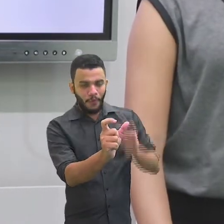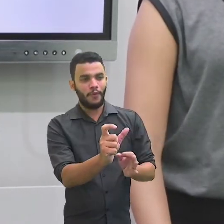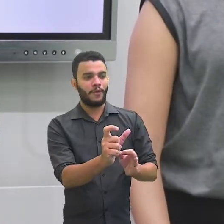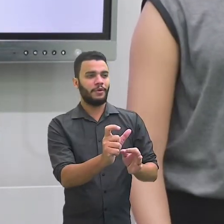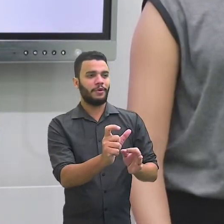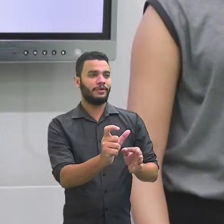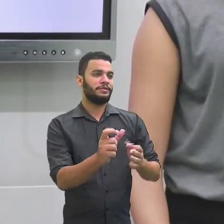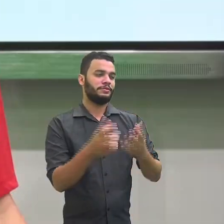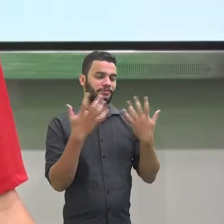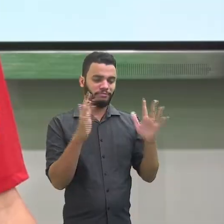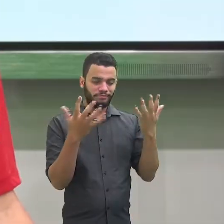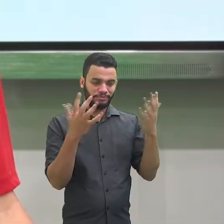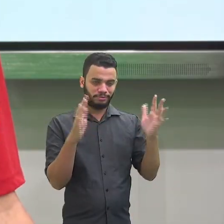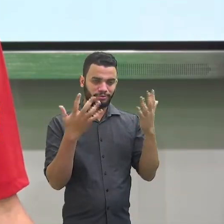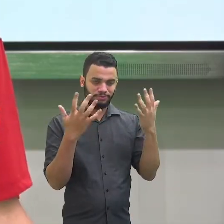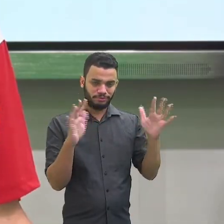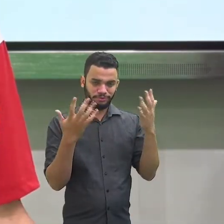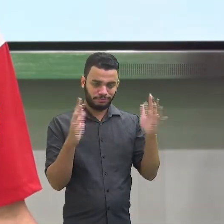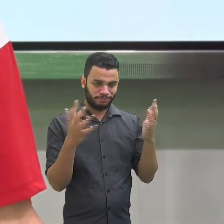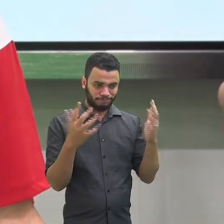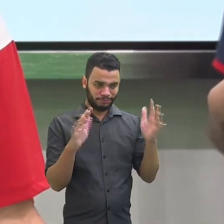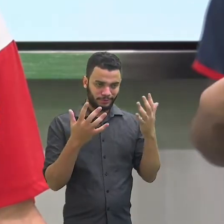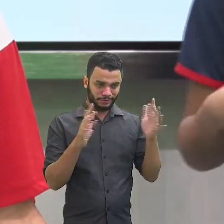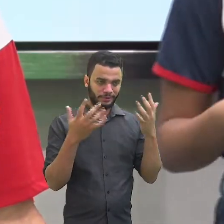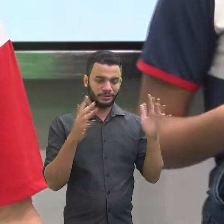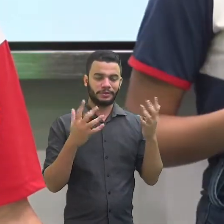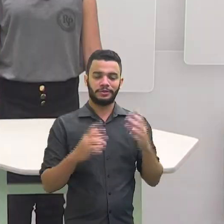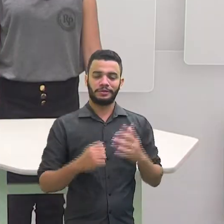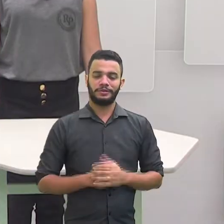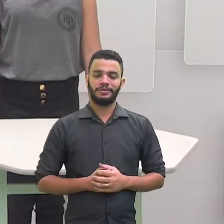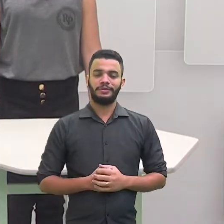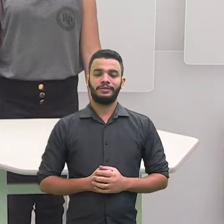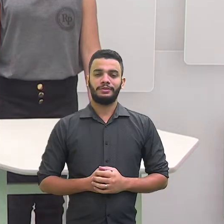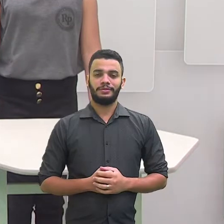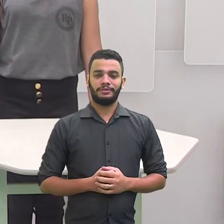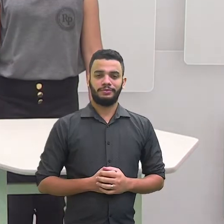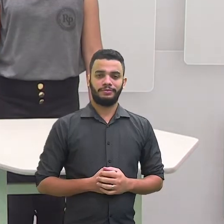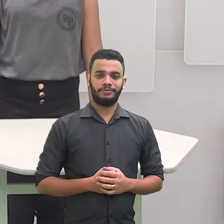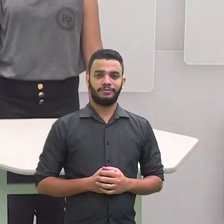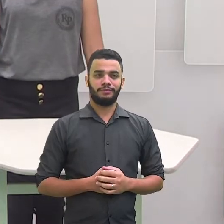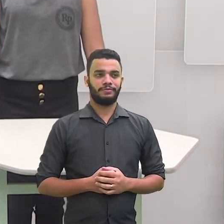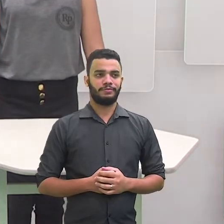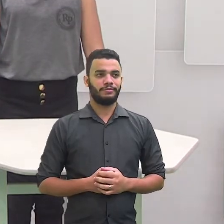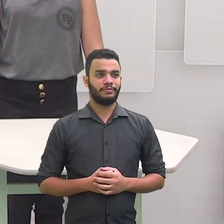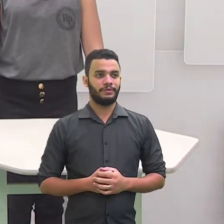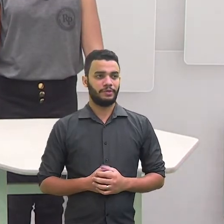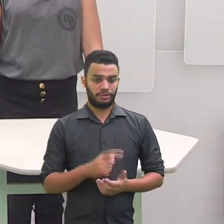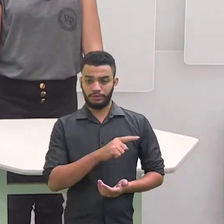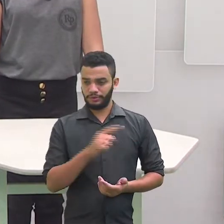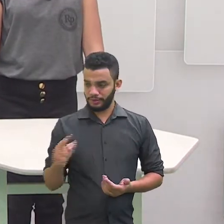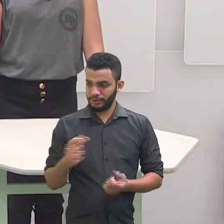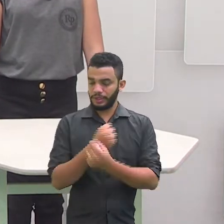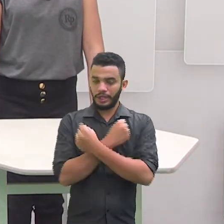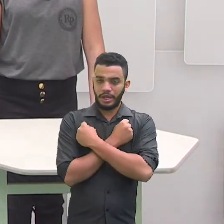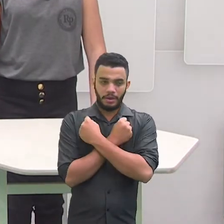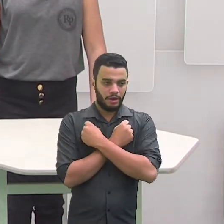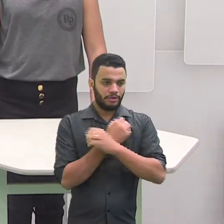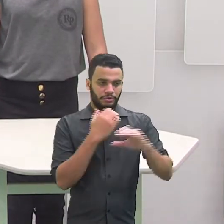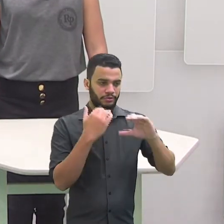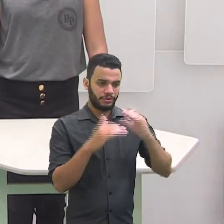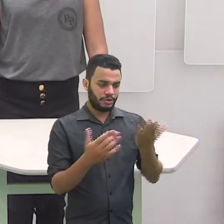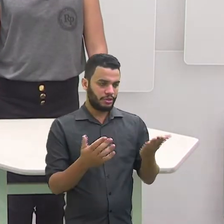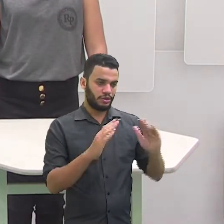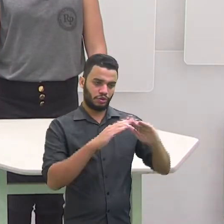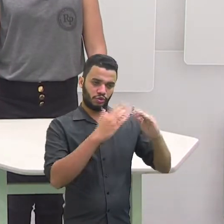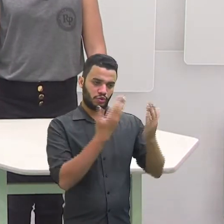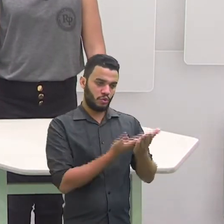Correta, Pedro. É isso aí, meus parabéns. E vocês, querem mandar um abraço, beijo para a